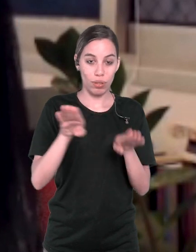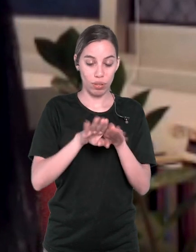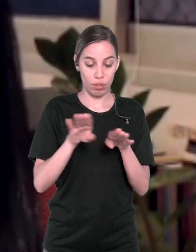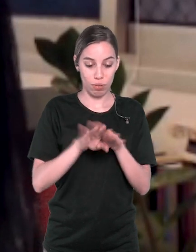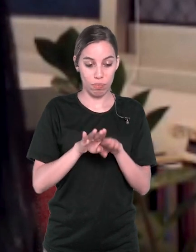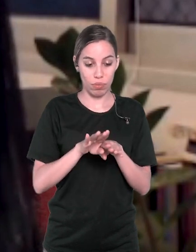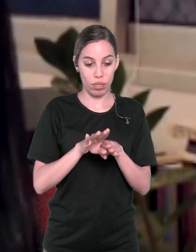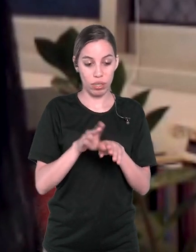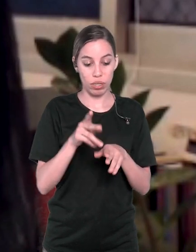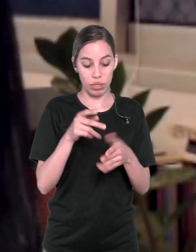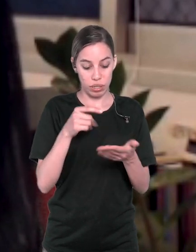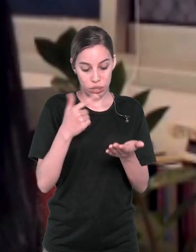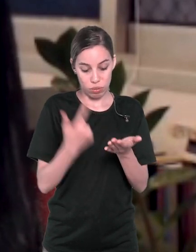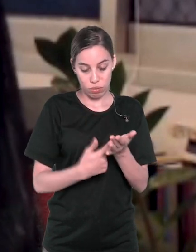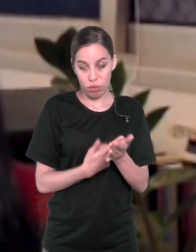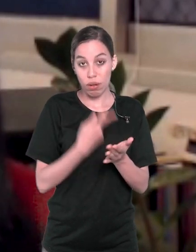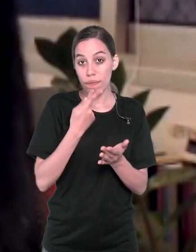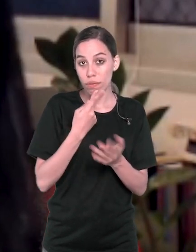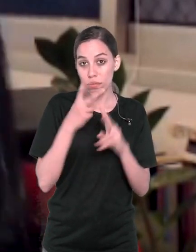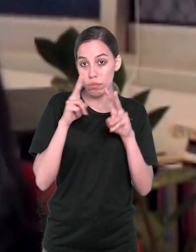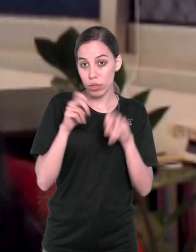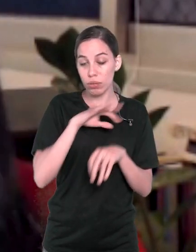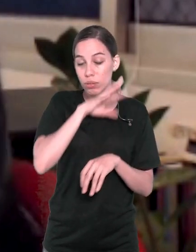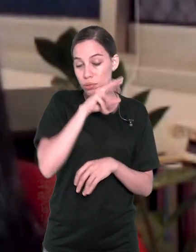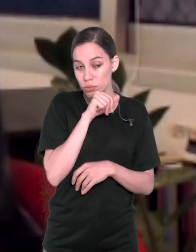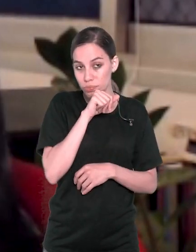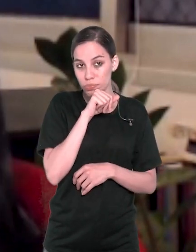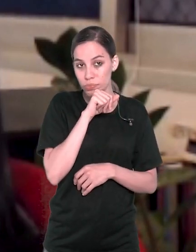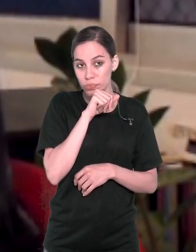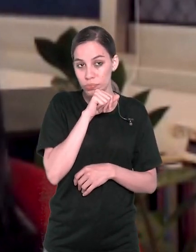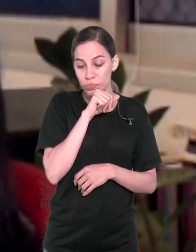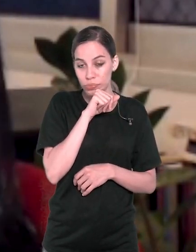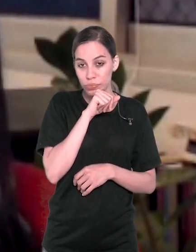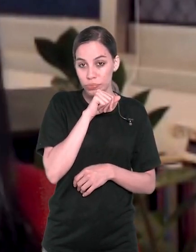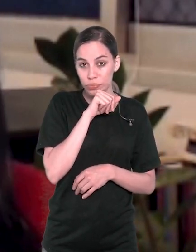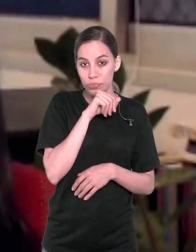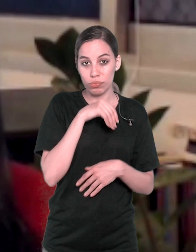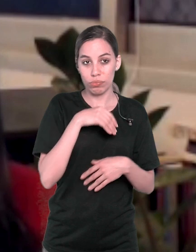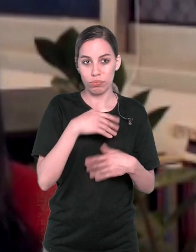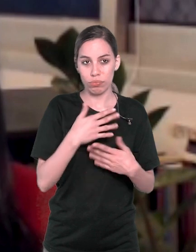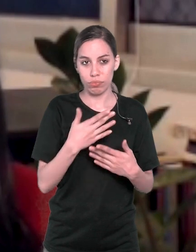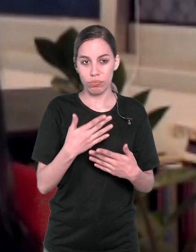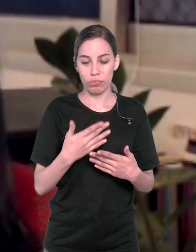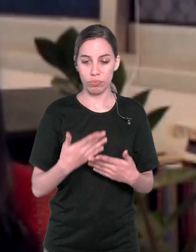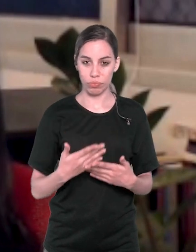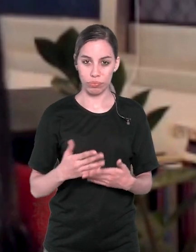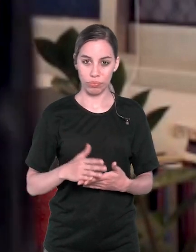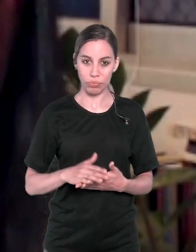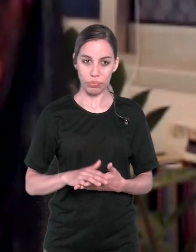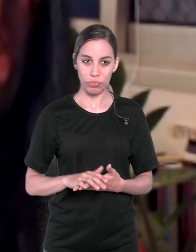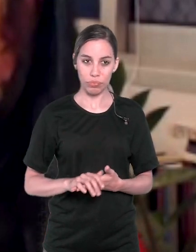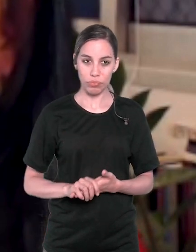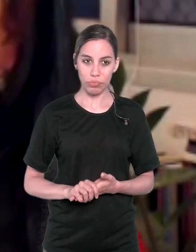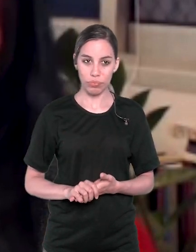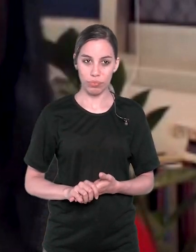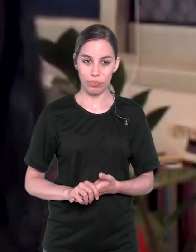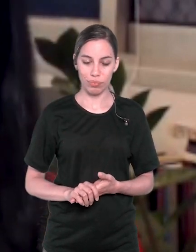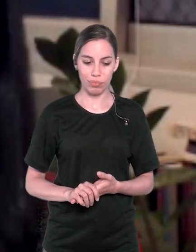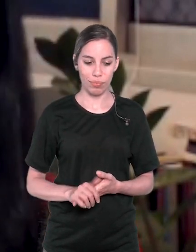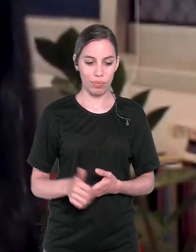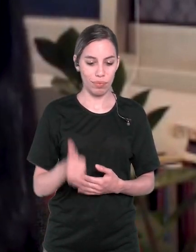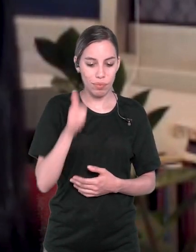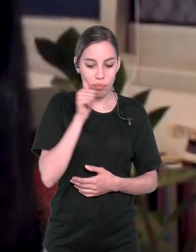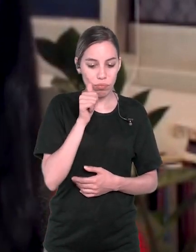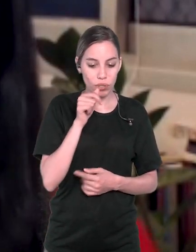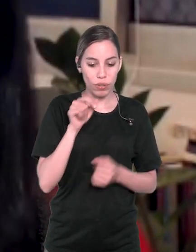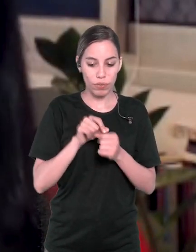e, e por uma via assim, muito inventiva, né, muito